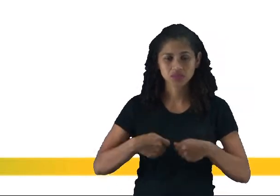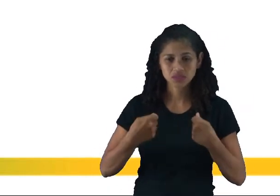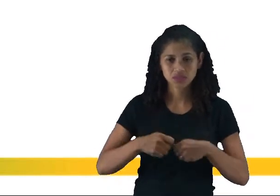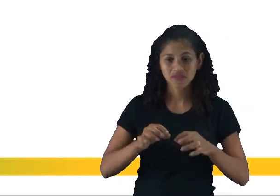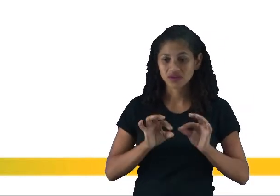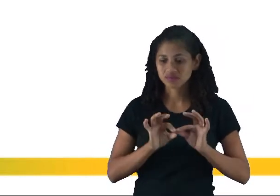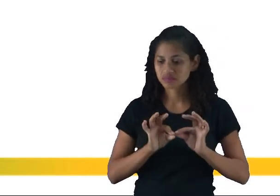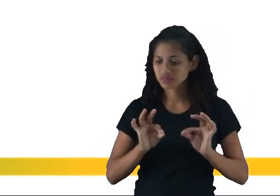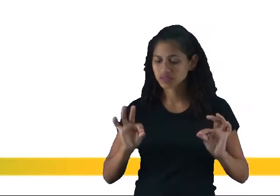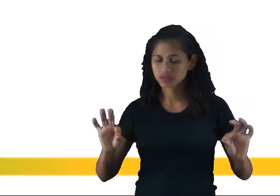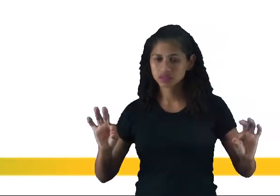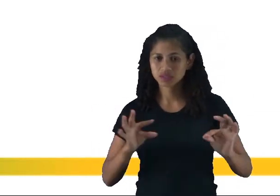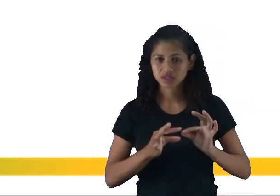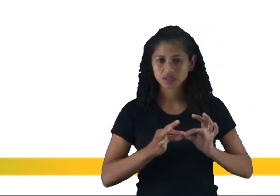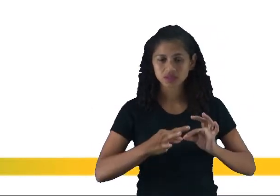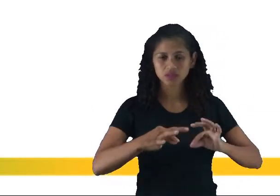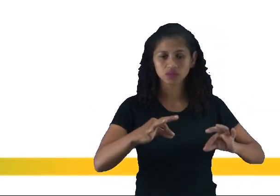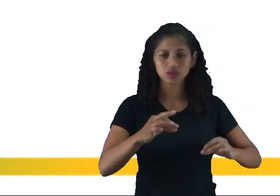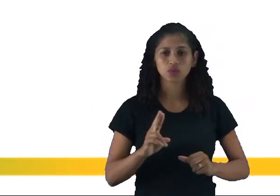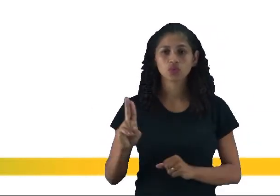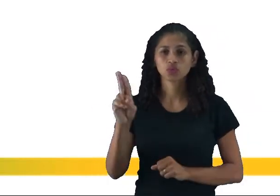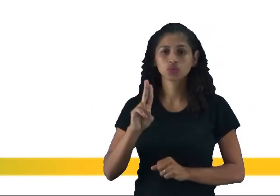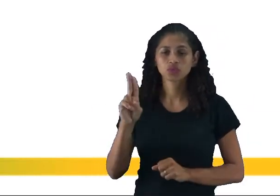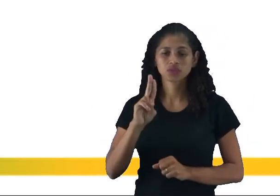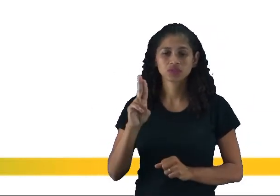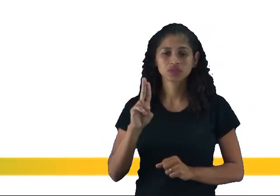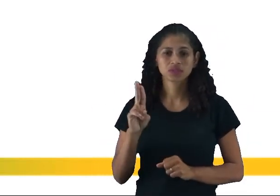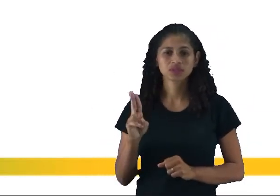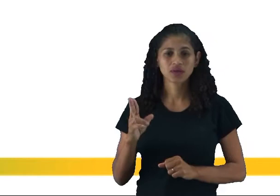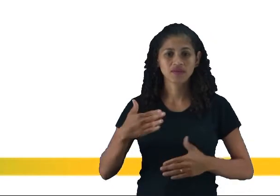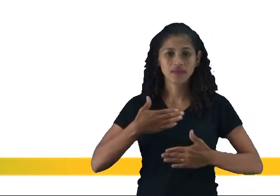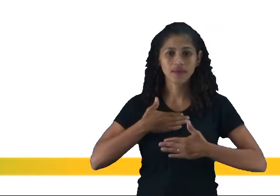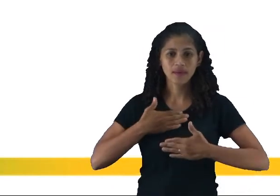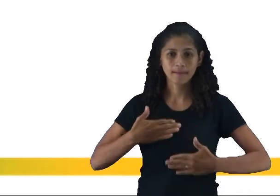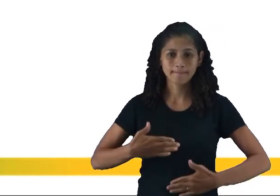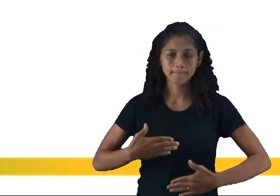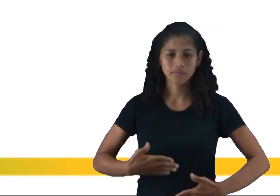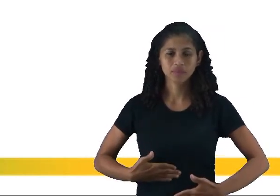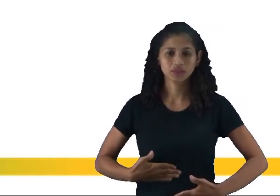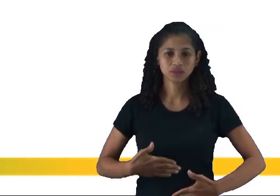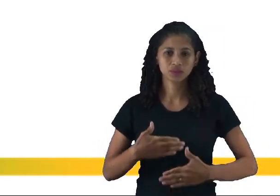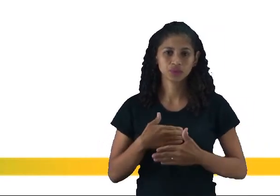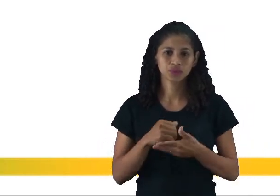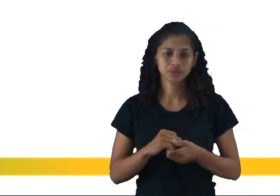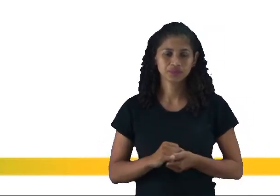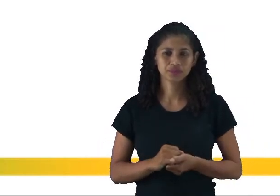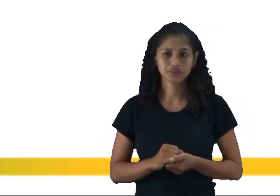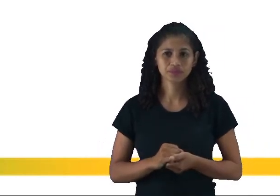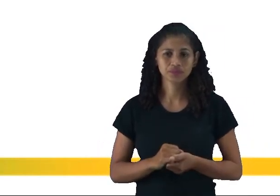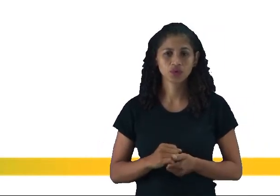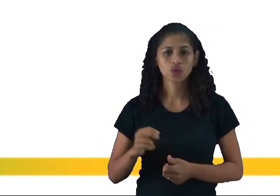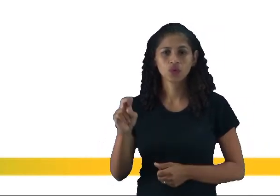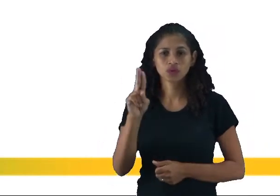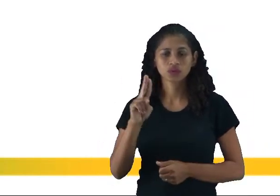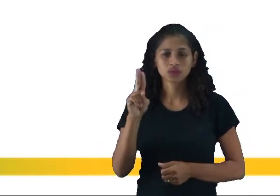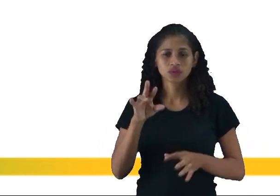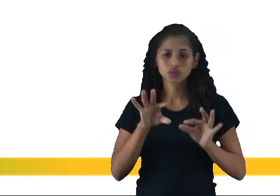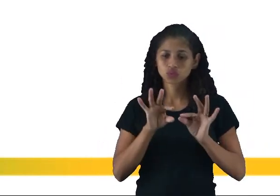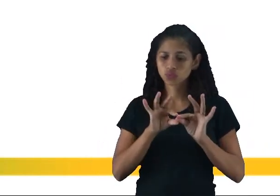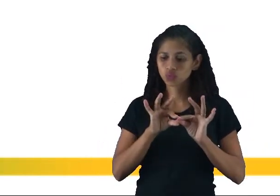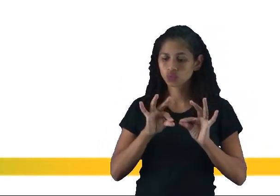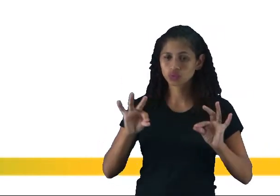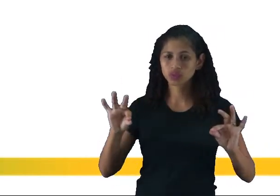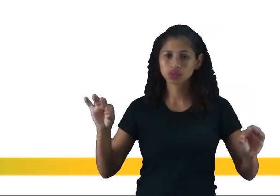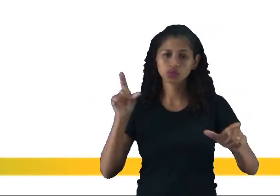isso, utilizavam as partes do próprio corpo. Então, olha só, utilizavam o comprimento